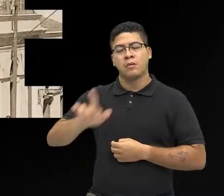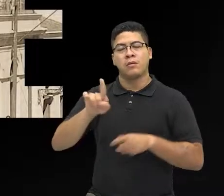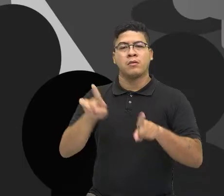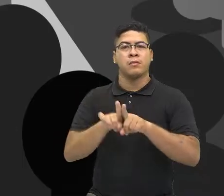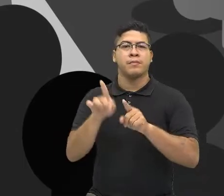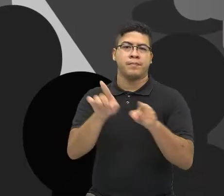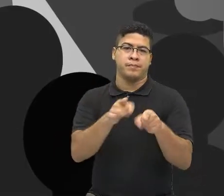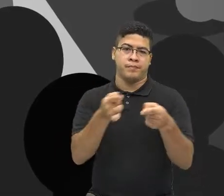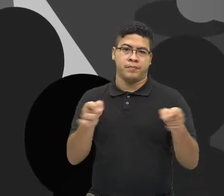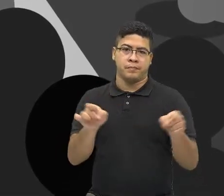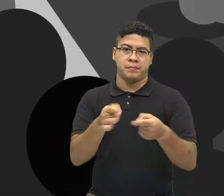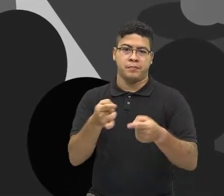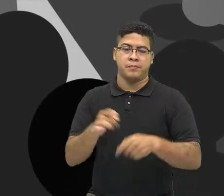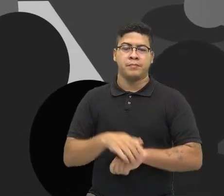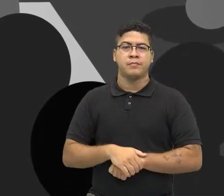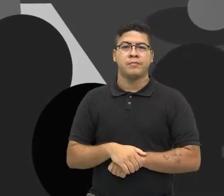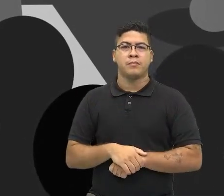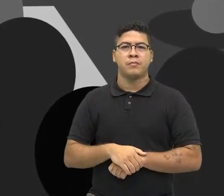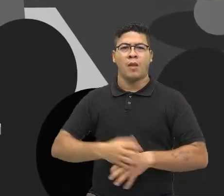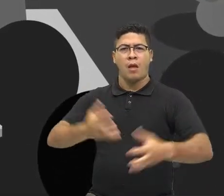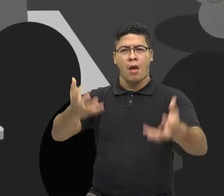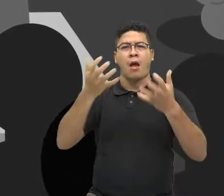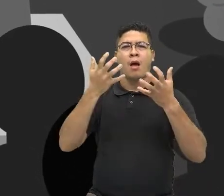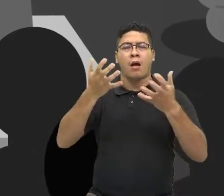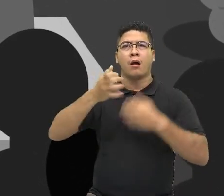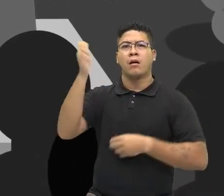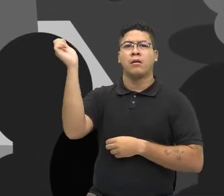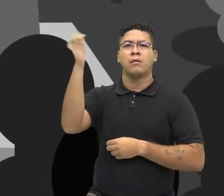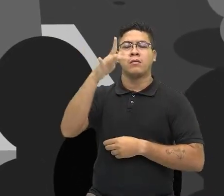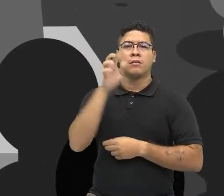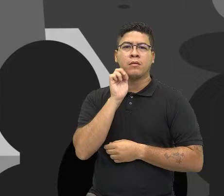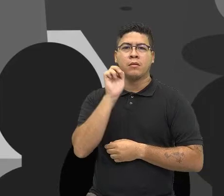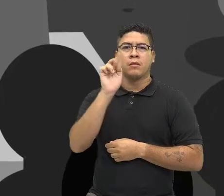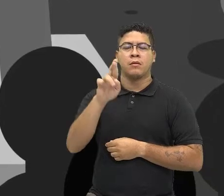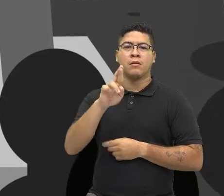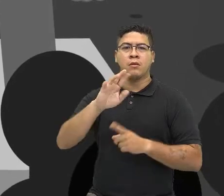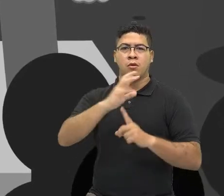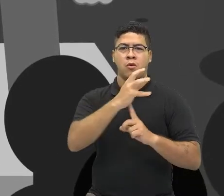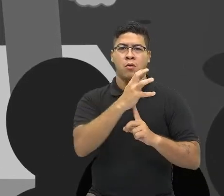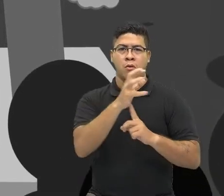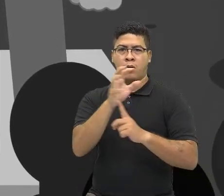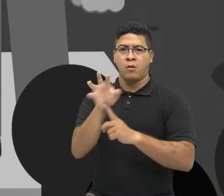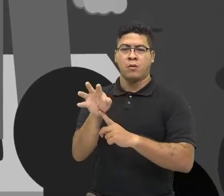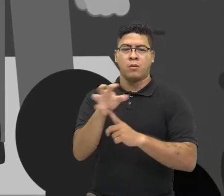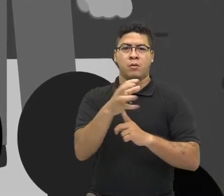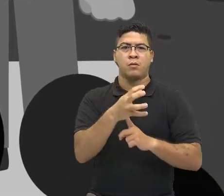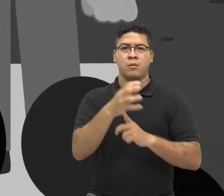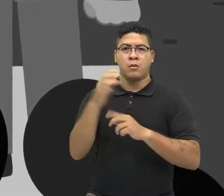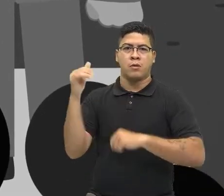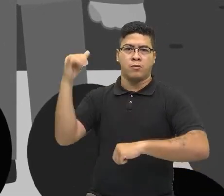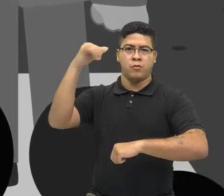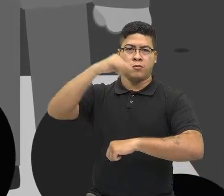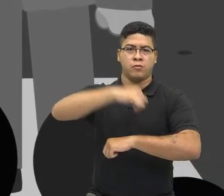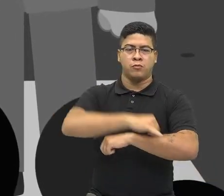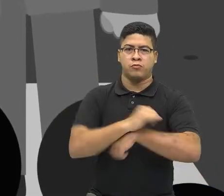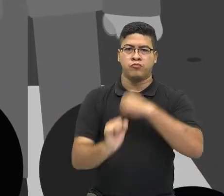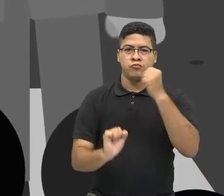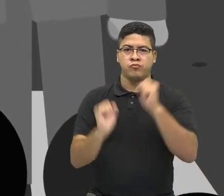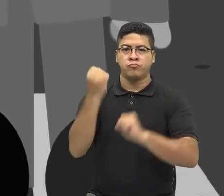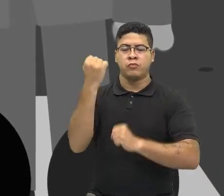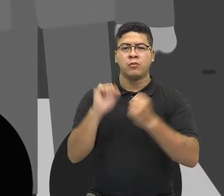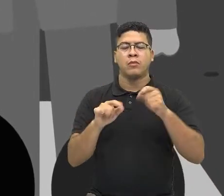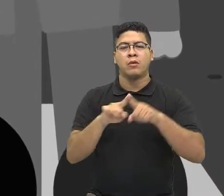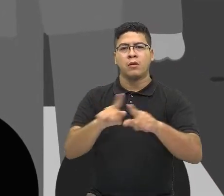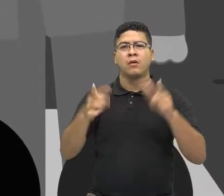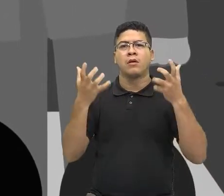música. Queremos luz, ar, ventiladores, aeroplanos, motores, chaminés